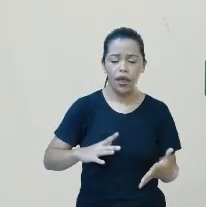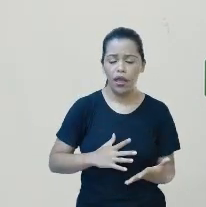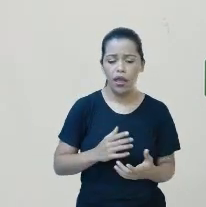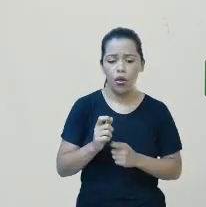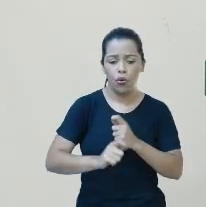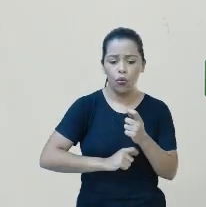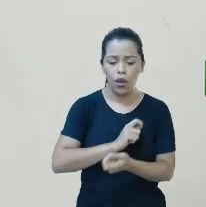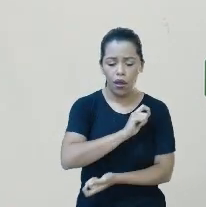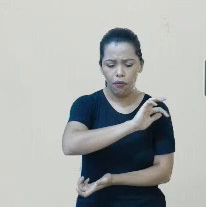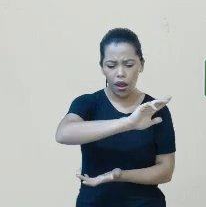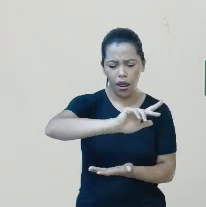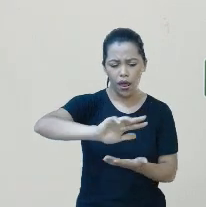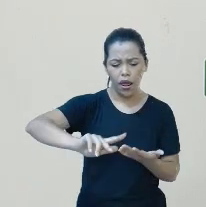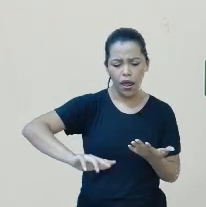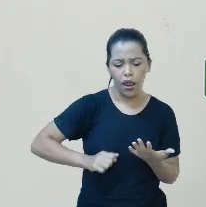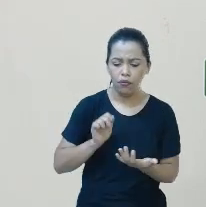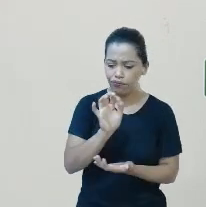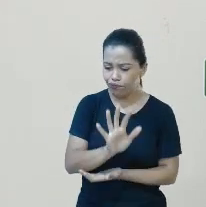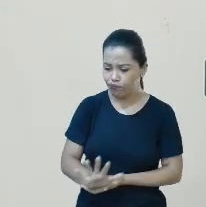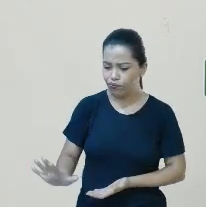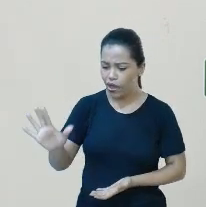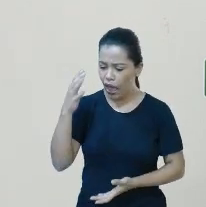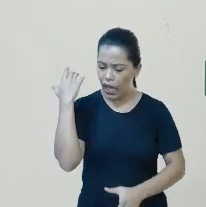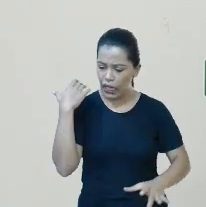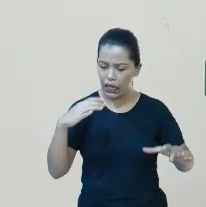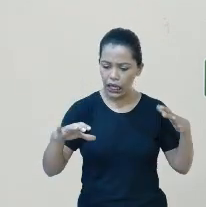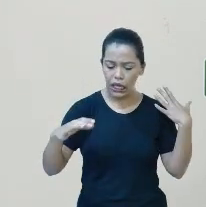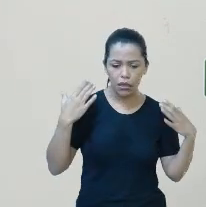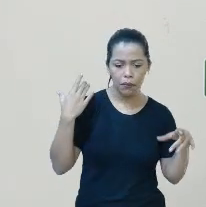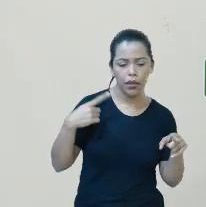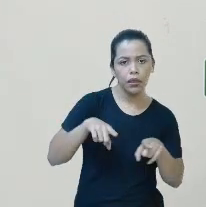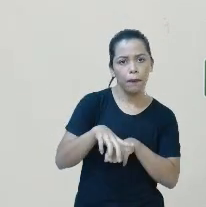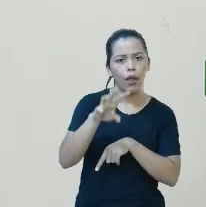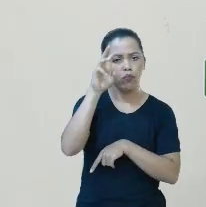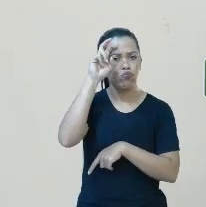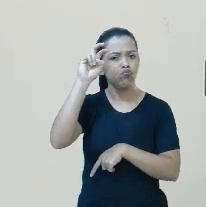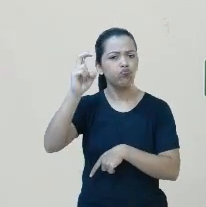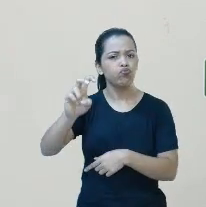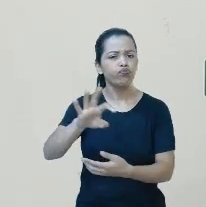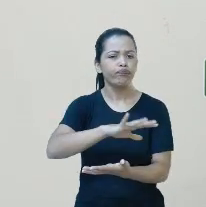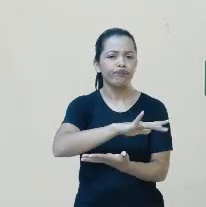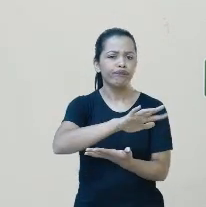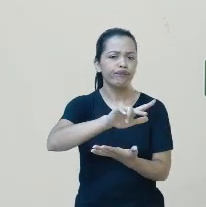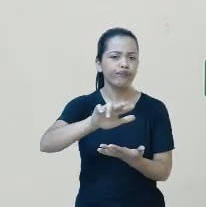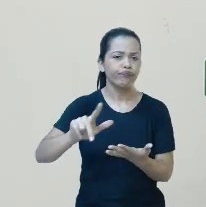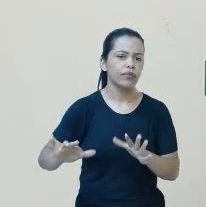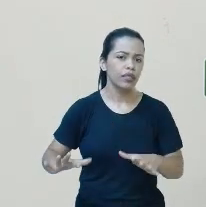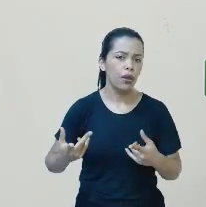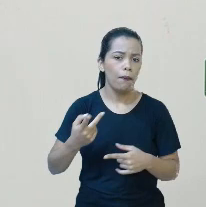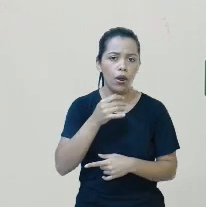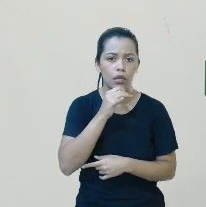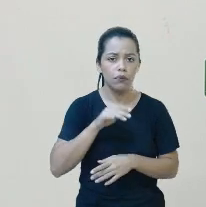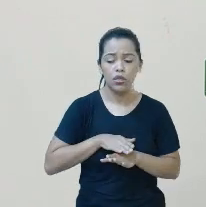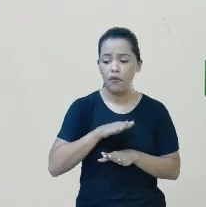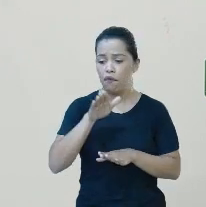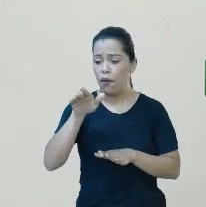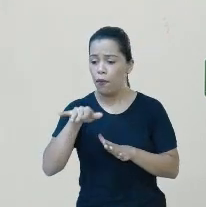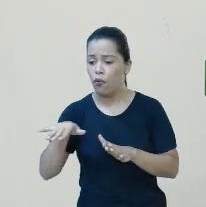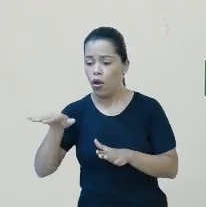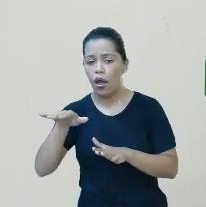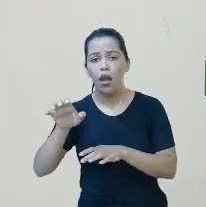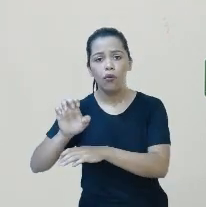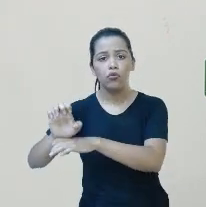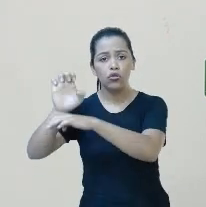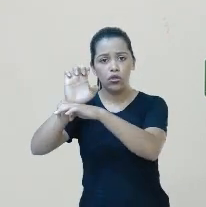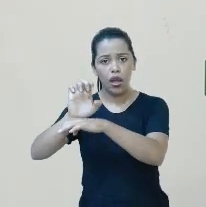uma paisagem diversificada, clima, tá certo? Então, você está numa região do país, quando você vai para outra, parece que está